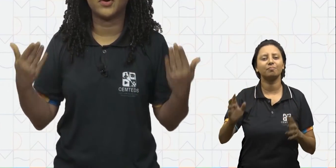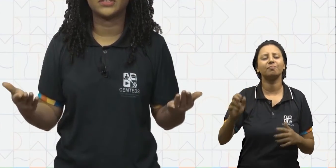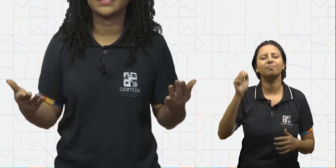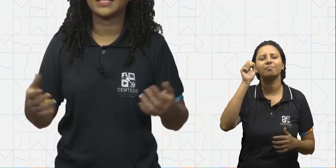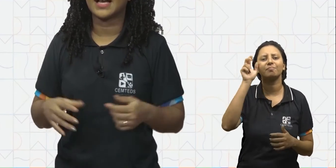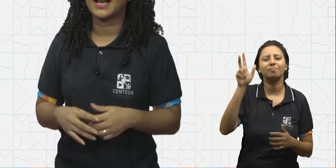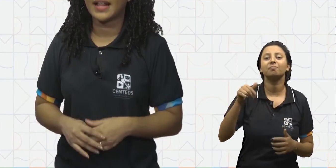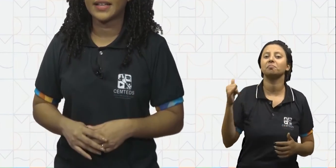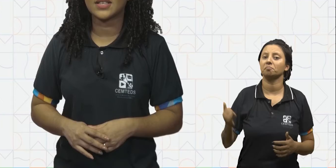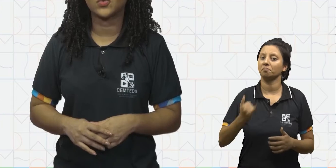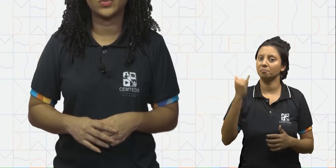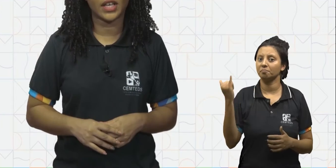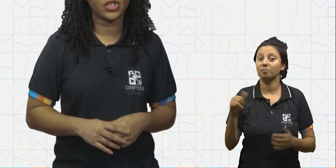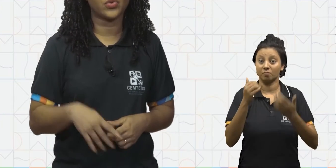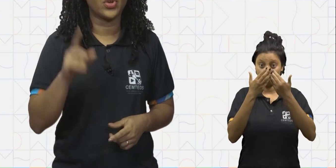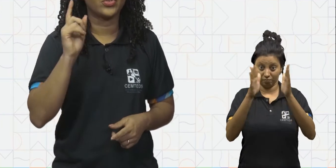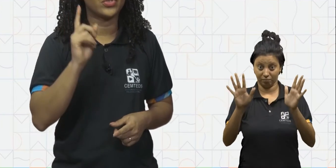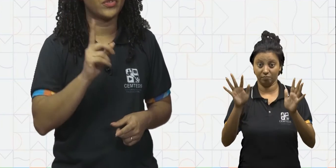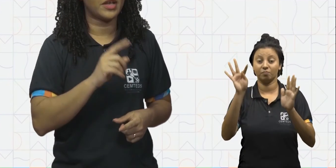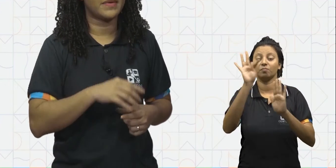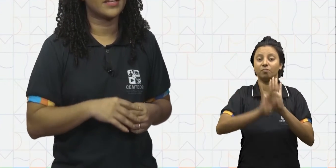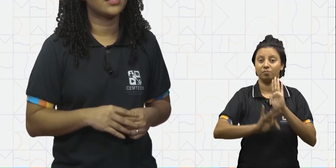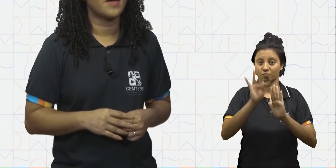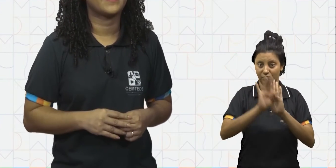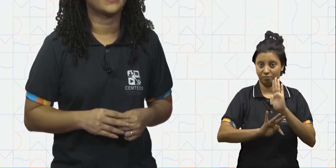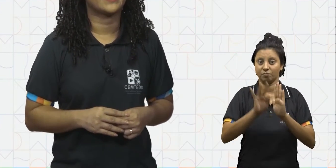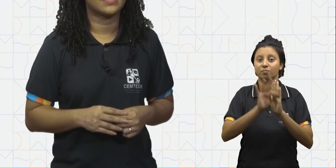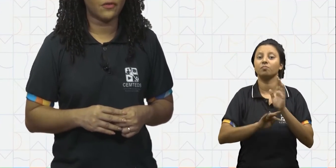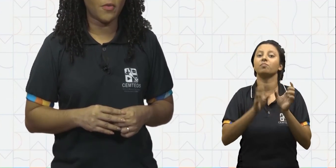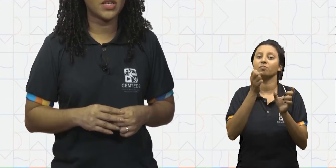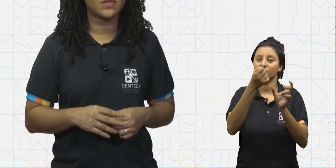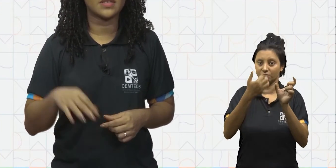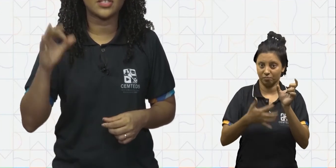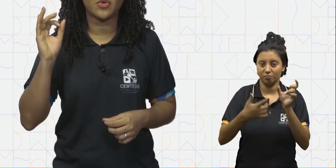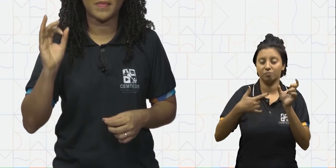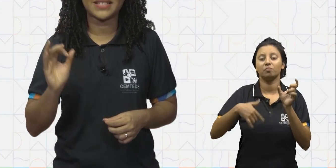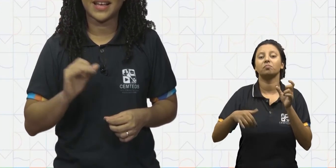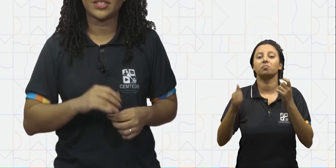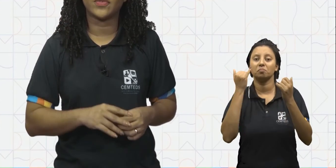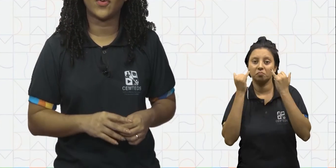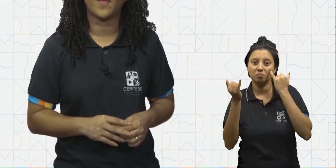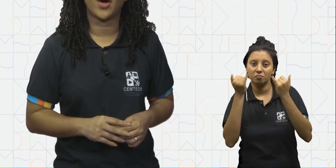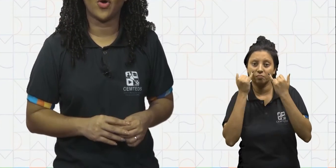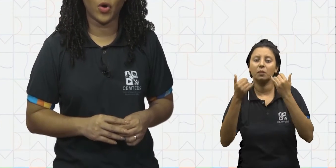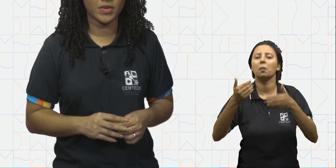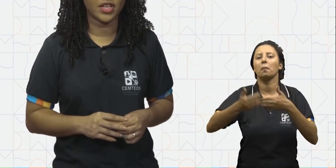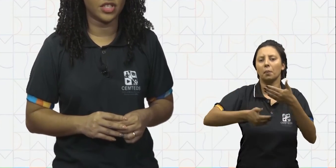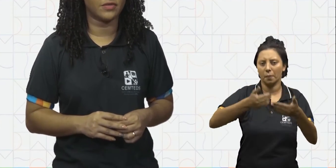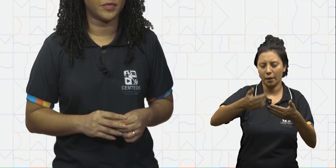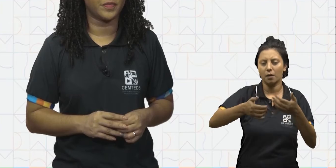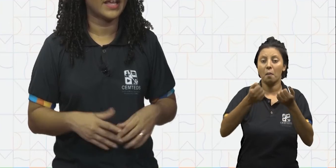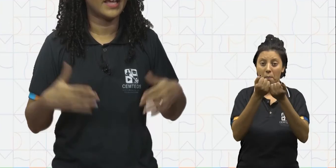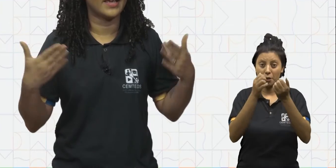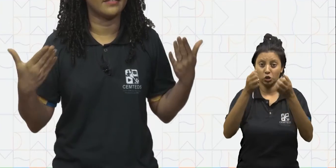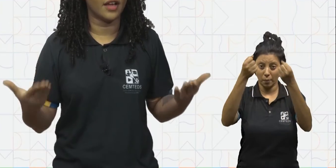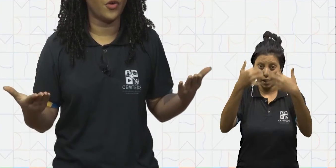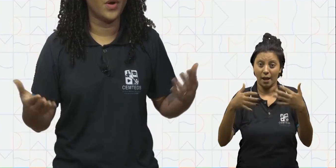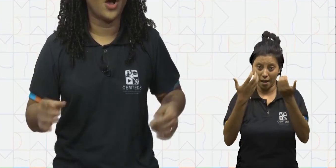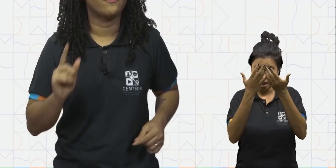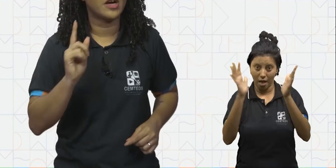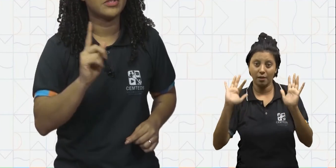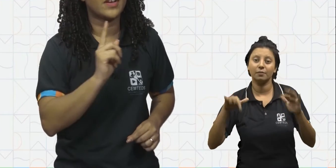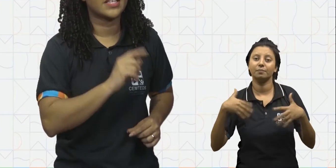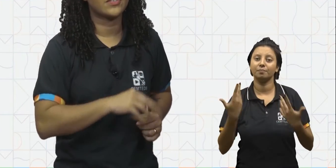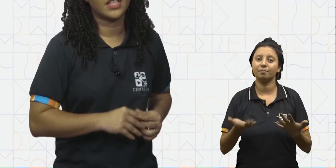ligado na importância da clareza do texto dos verbetes para que as informações sejam passadas de forma objetiva.